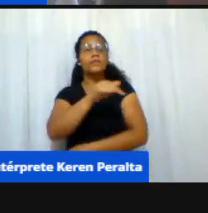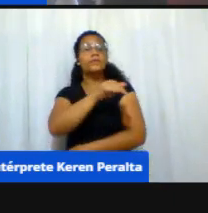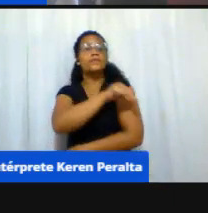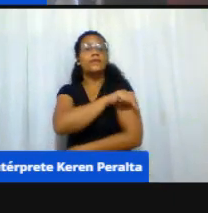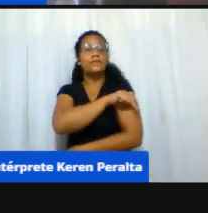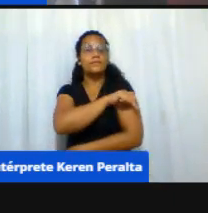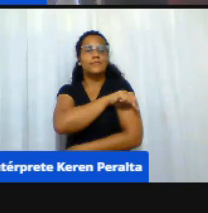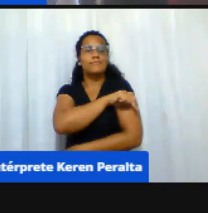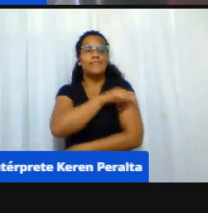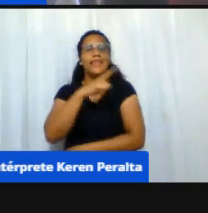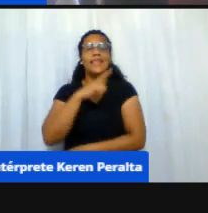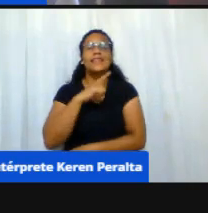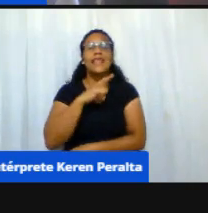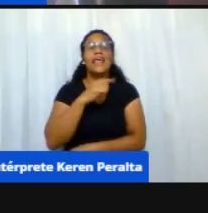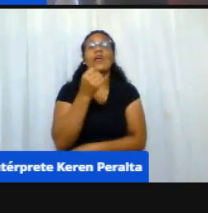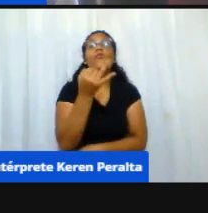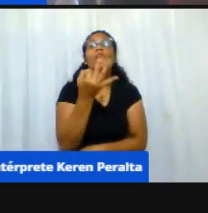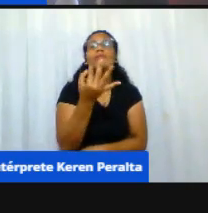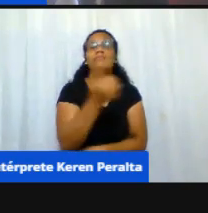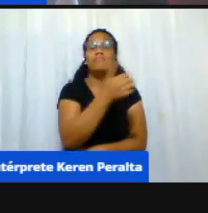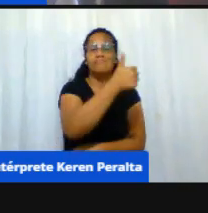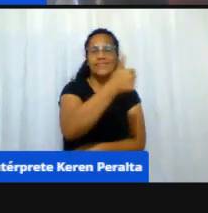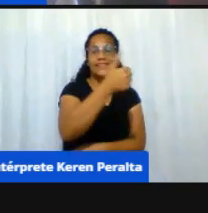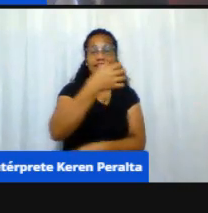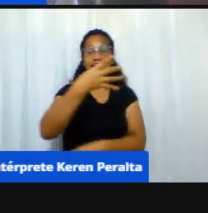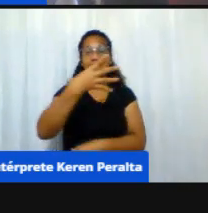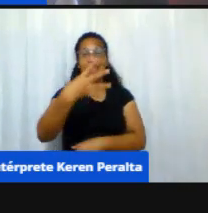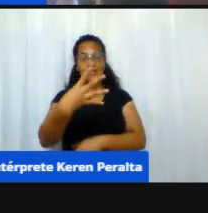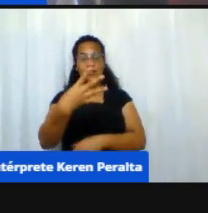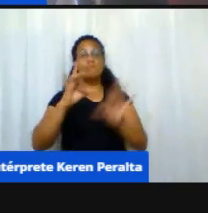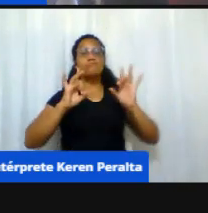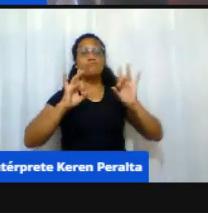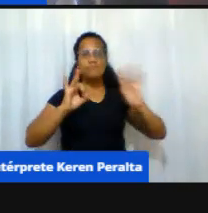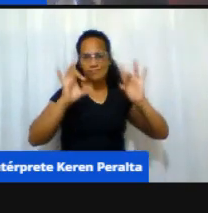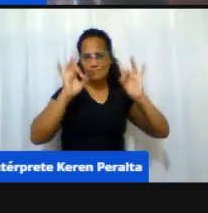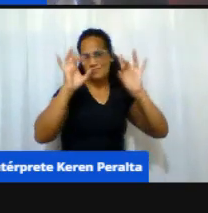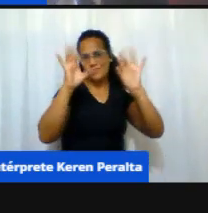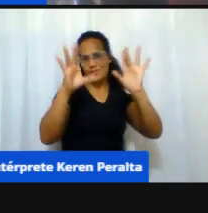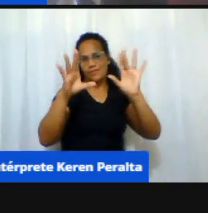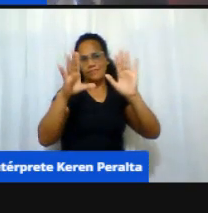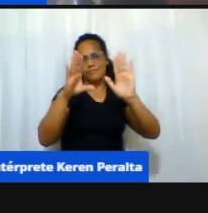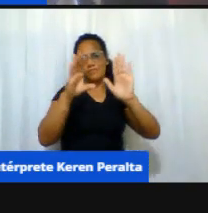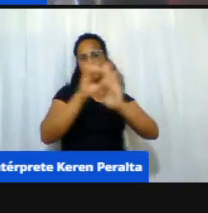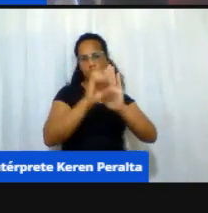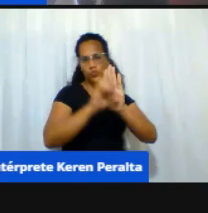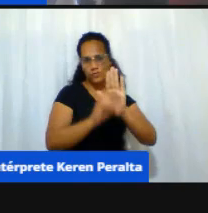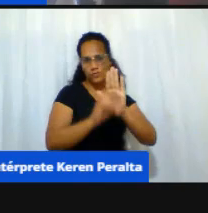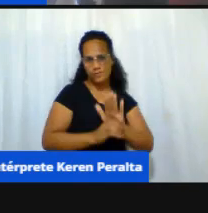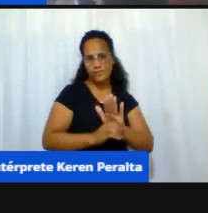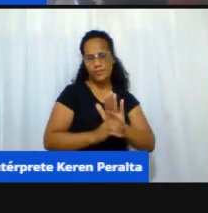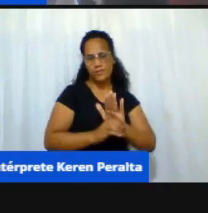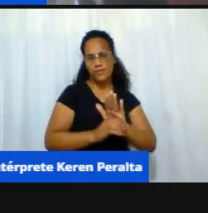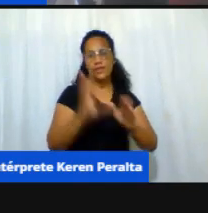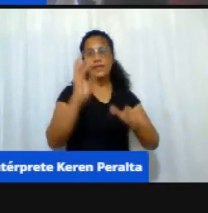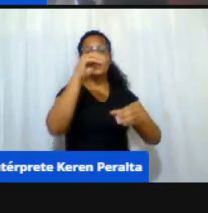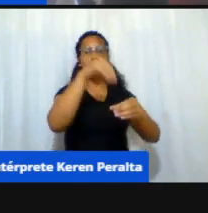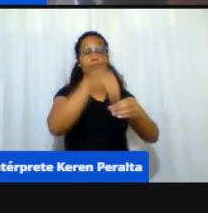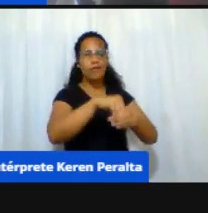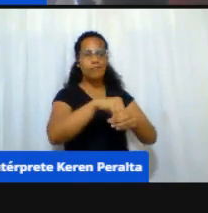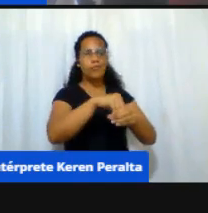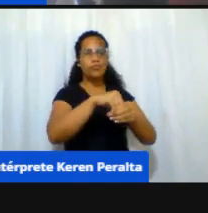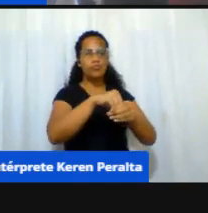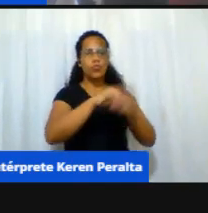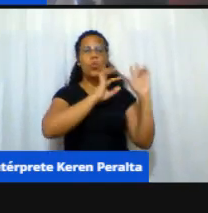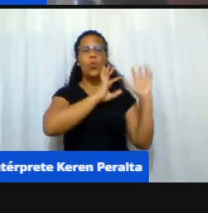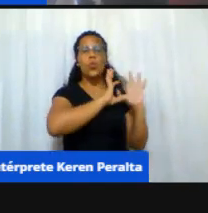habilidades exclusivas, elas pertencem somente ao campo jornalístico midiático, com 2 para a prática de